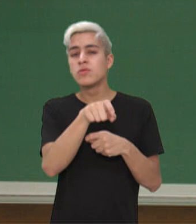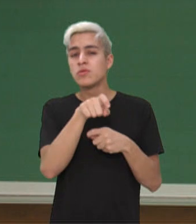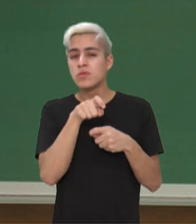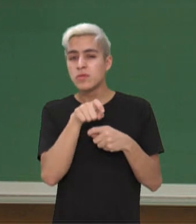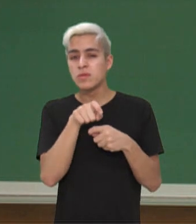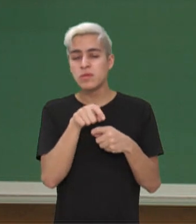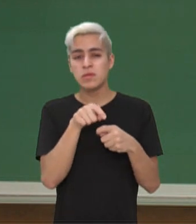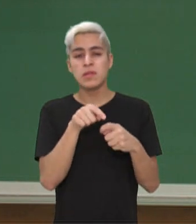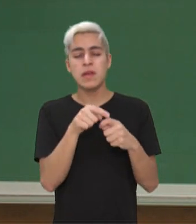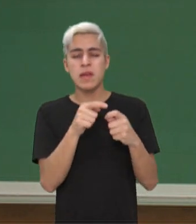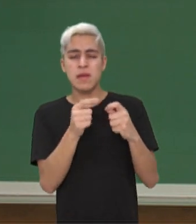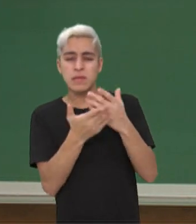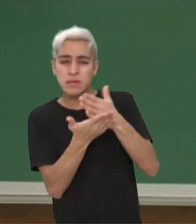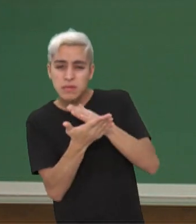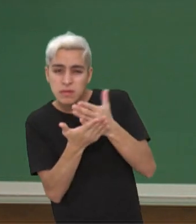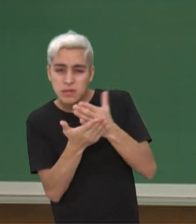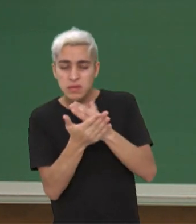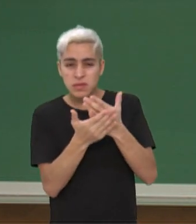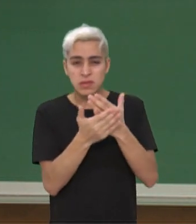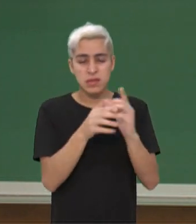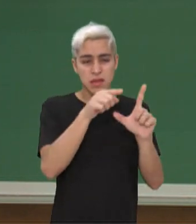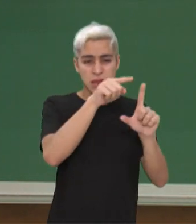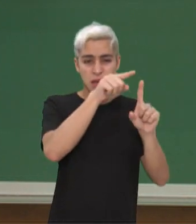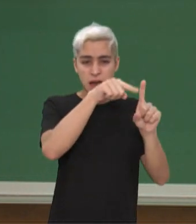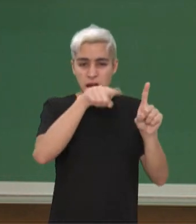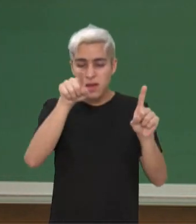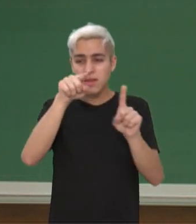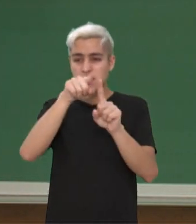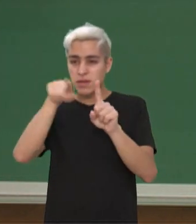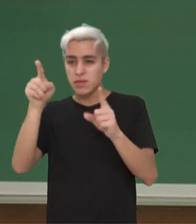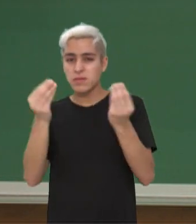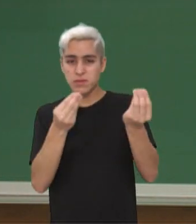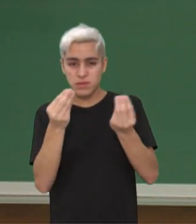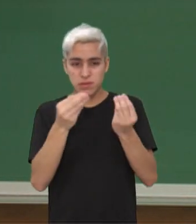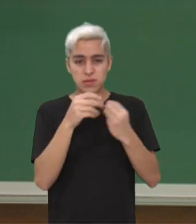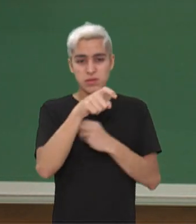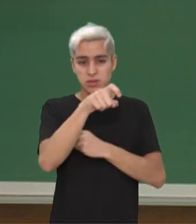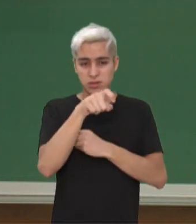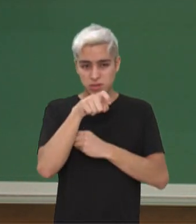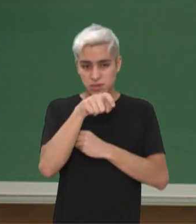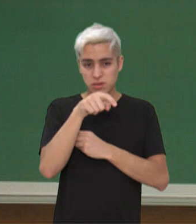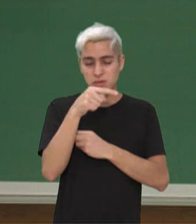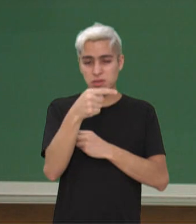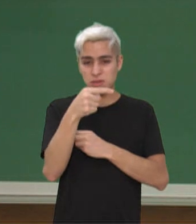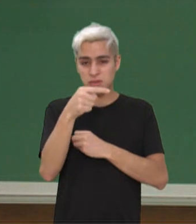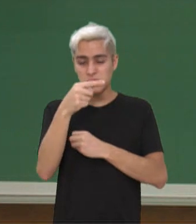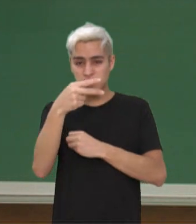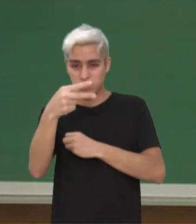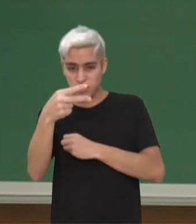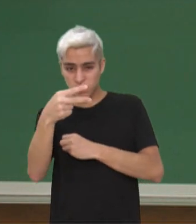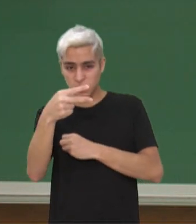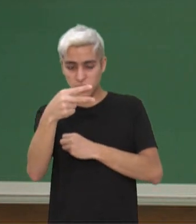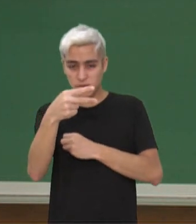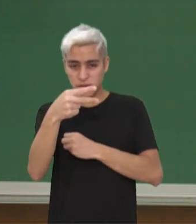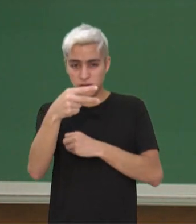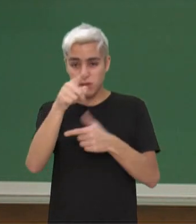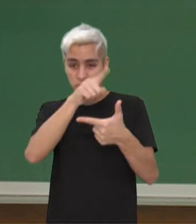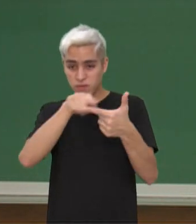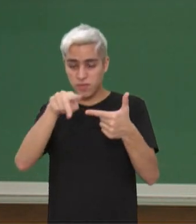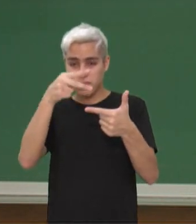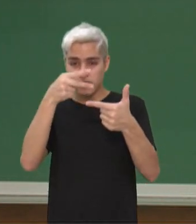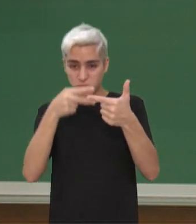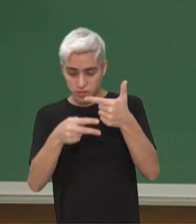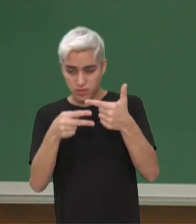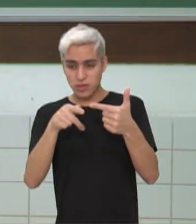ponto médio entre as duas raízes da função. X' mais x² divide por 2, eu tenho o meu x do